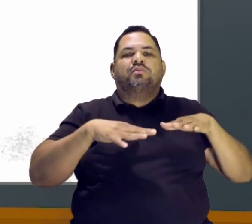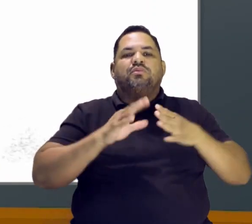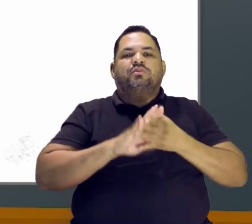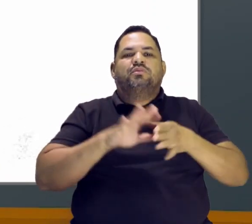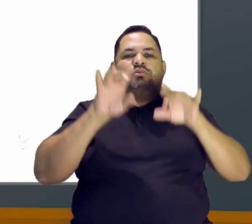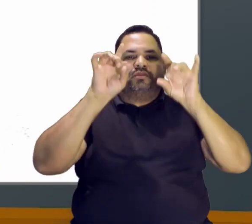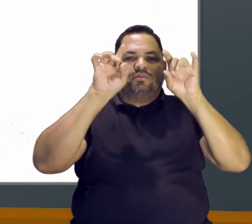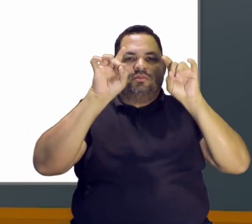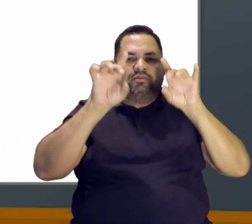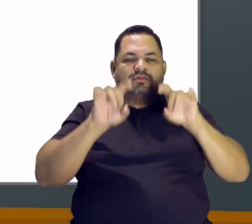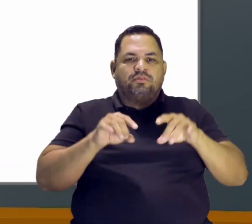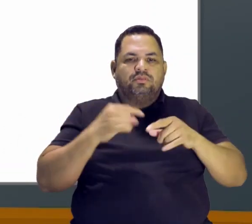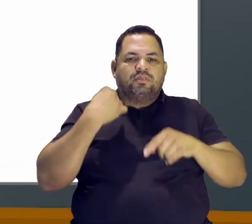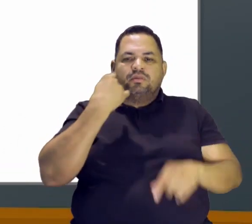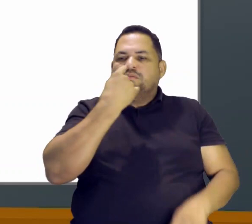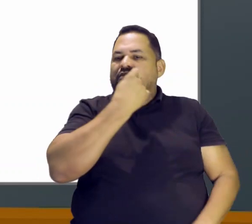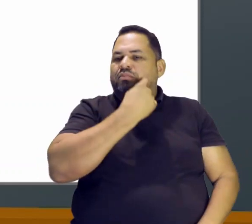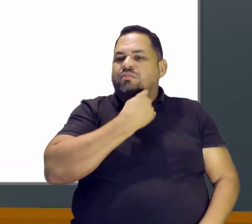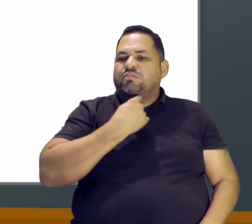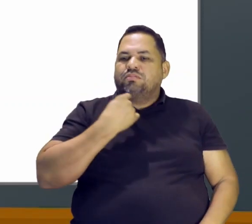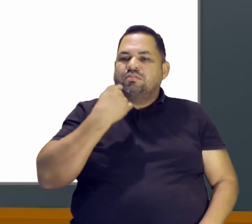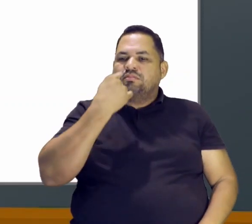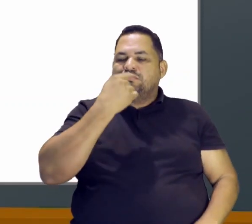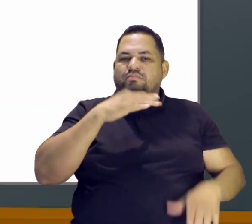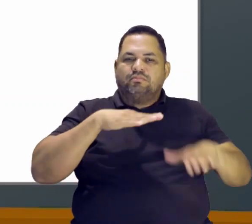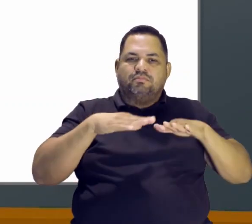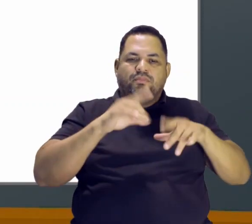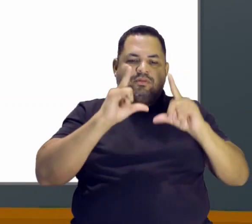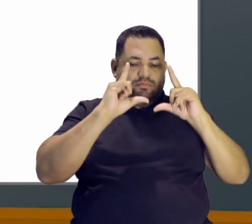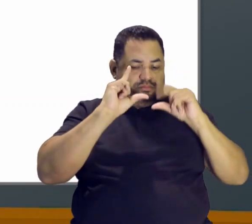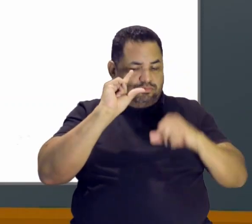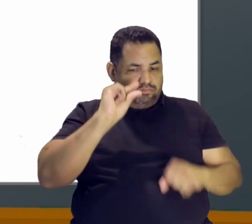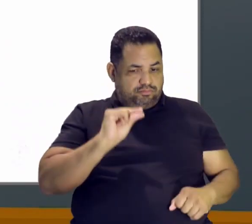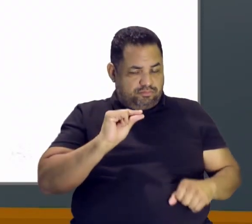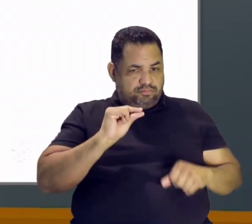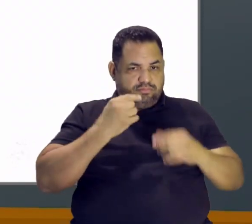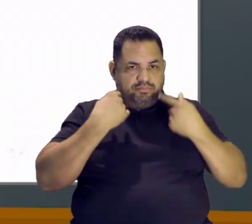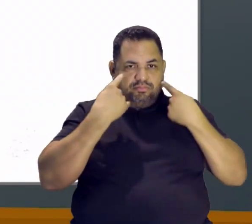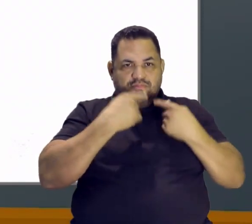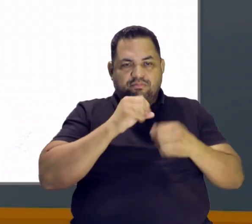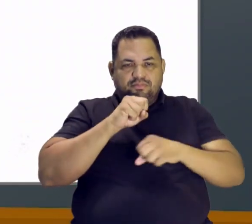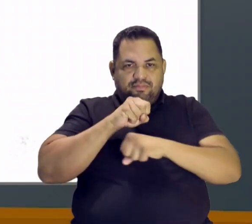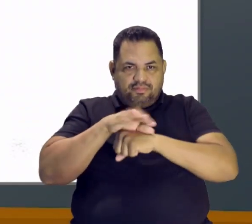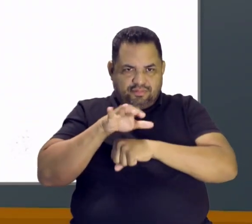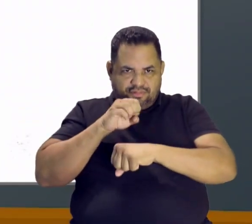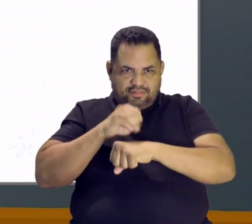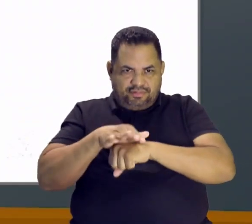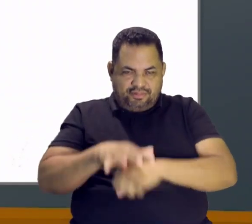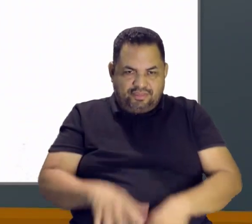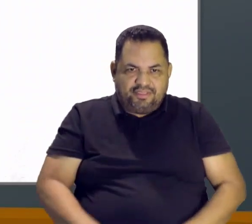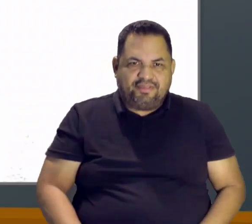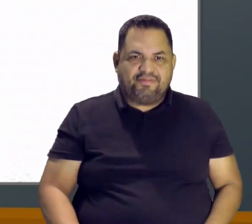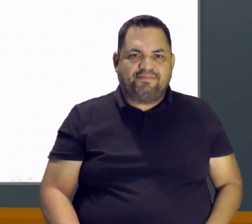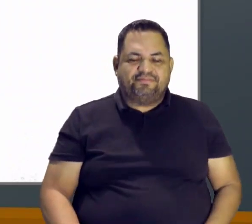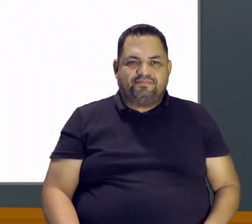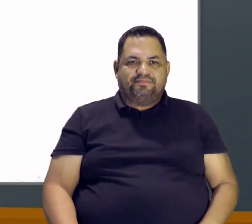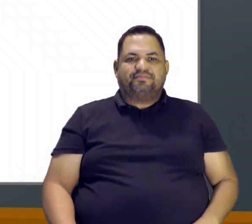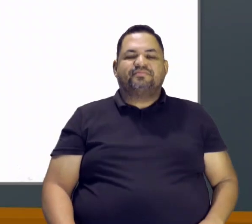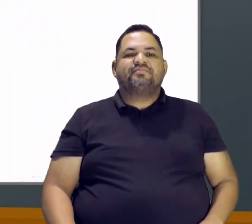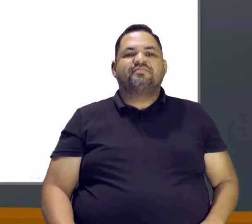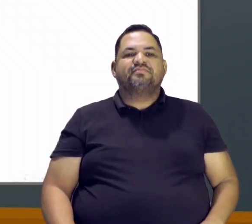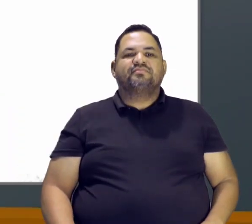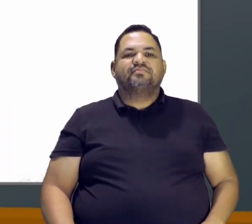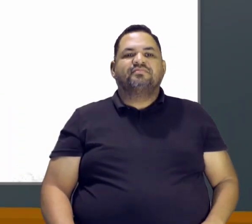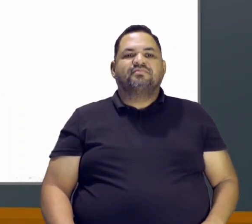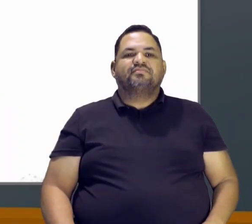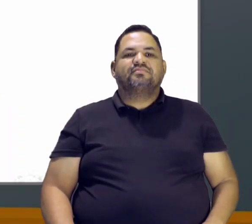da boca, né? Você vai movimentar menos músculo. Então, já fica a minha dica aí, hein? Dica da Prof. Iris. Sorria mais,